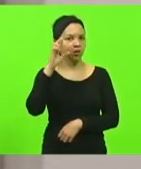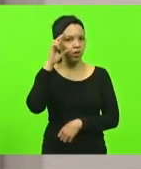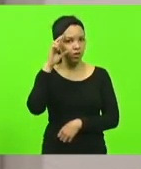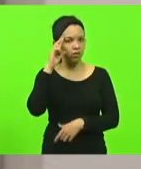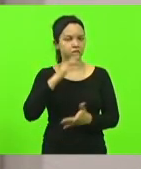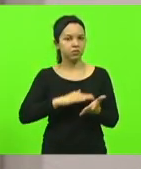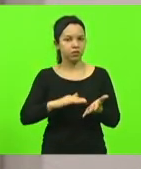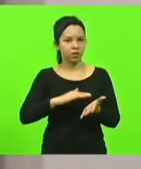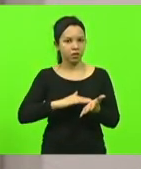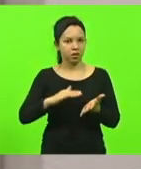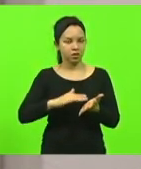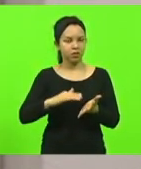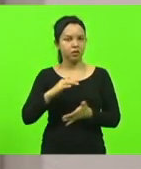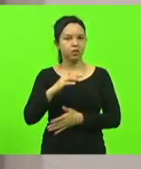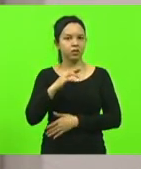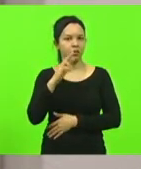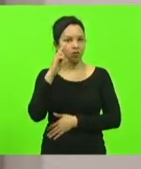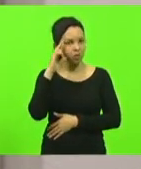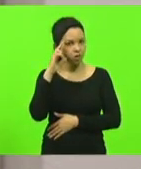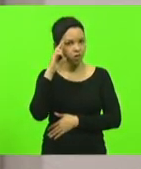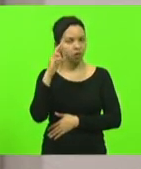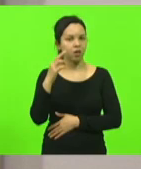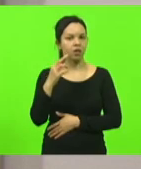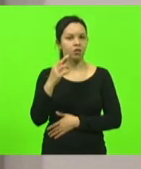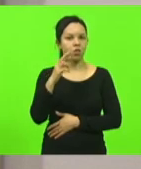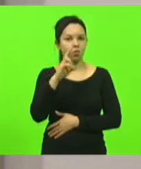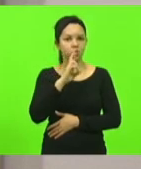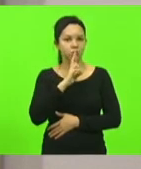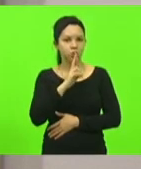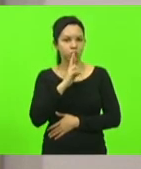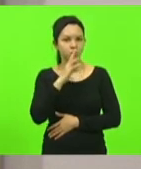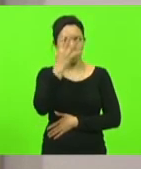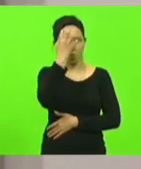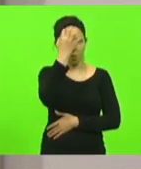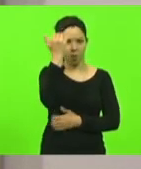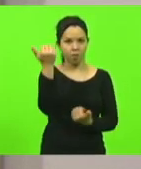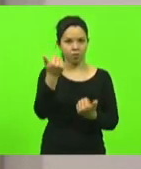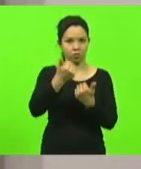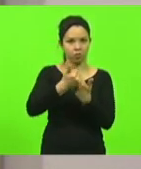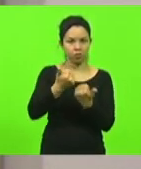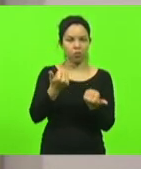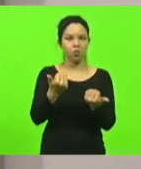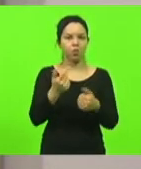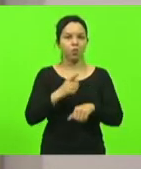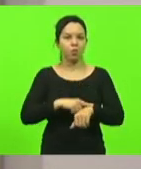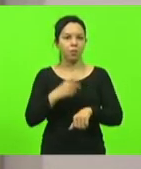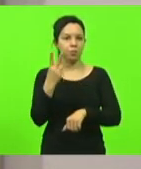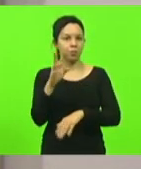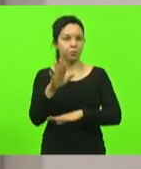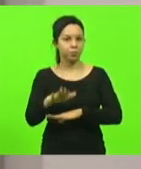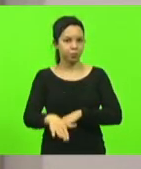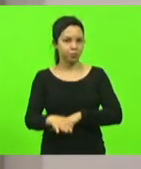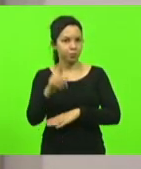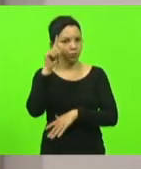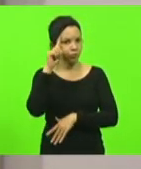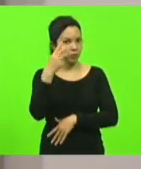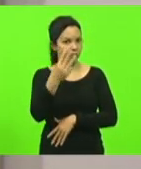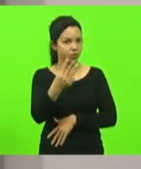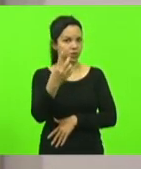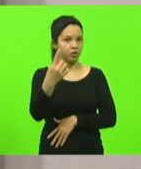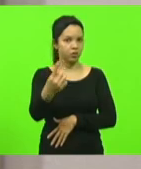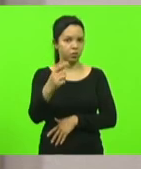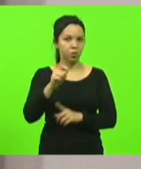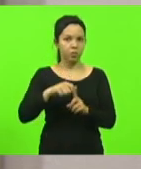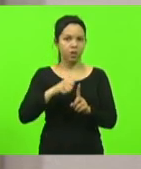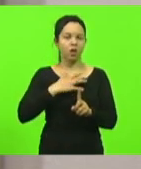Secretaria, deputado Ricardo Alba, Rodrigo Minoto e Ismael dos Santos Zadok. Às 14 horas do dia 31 do